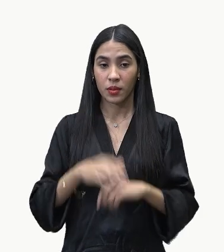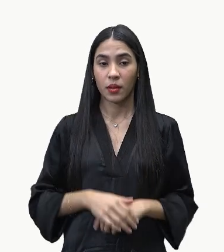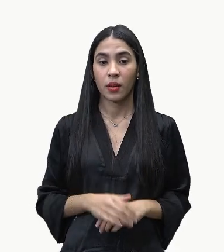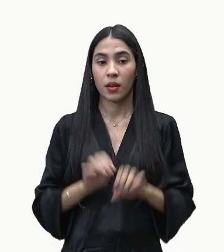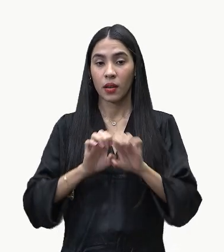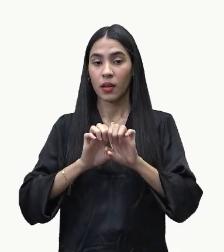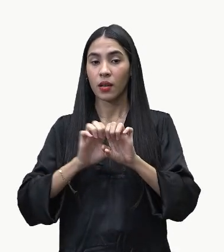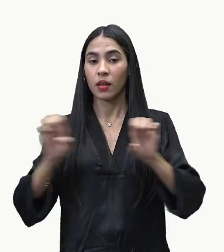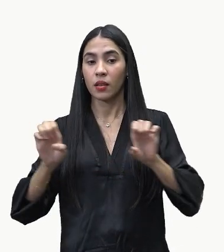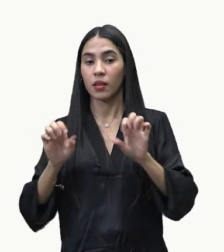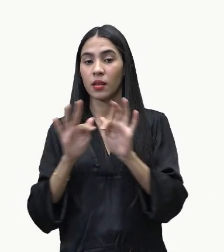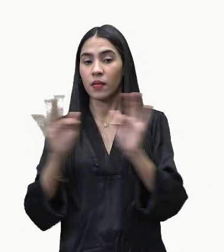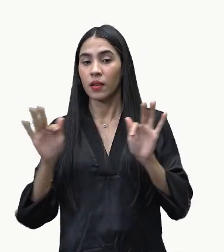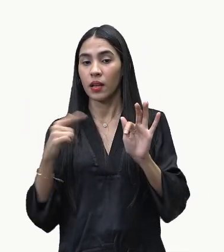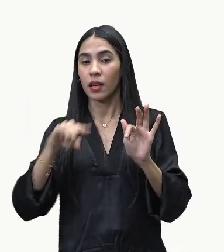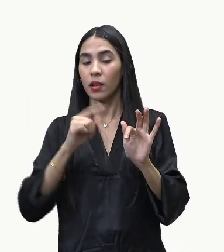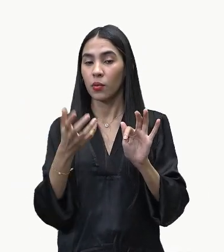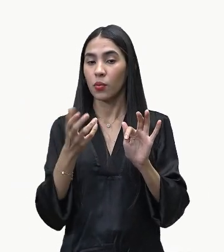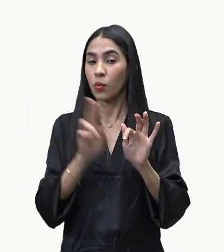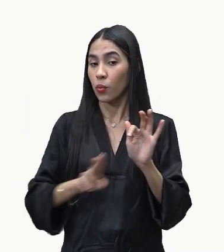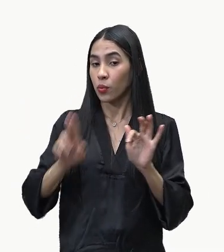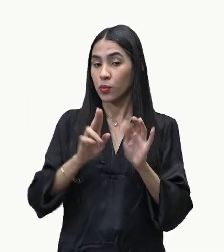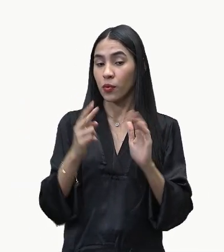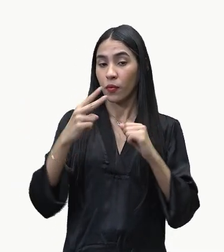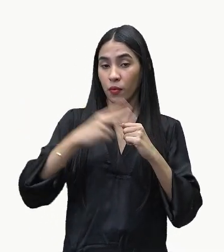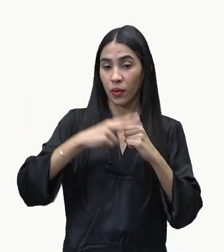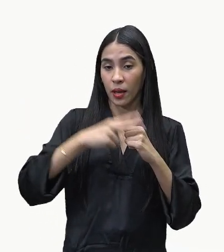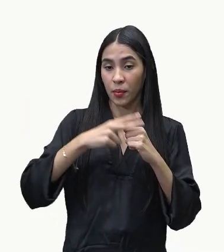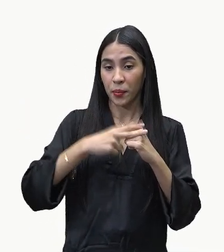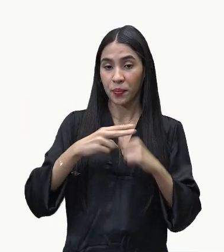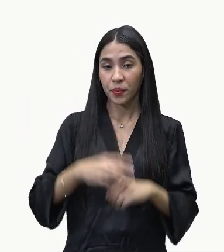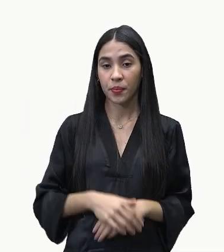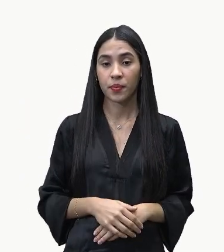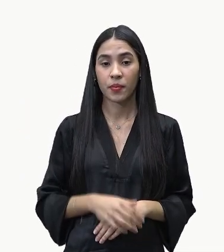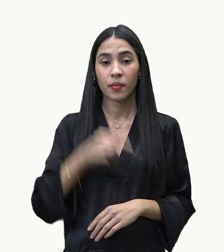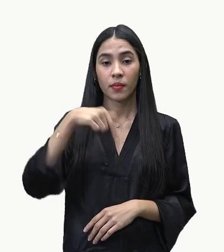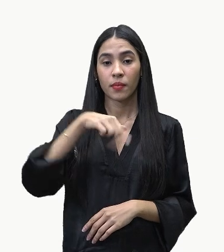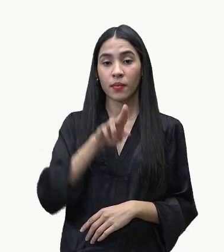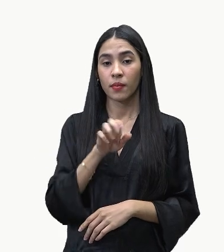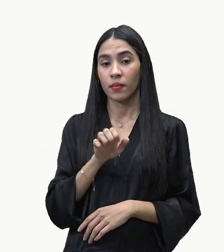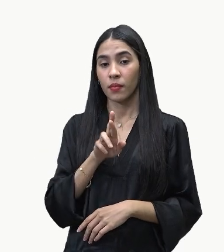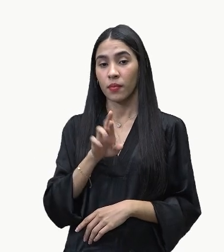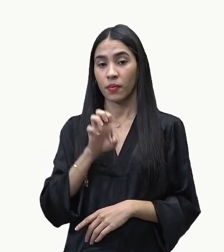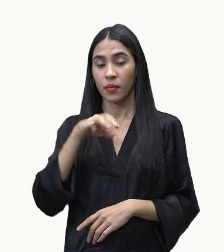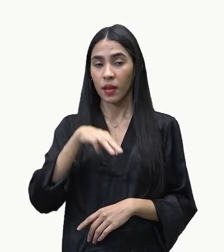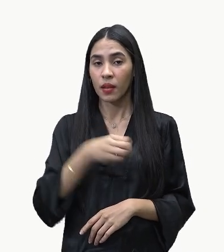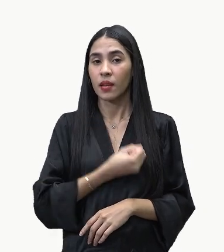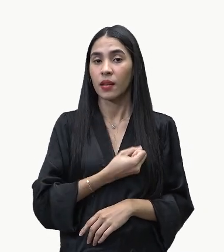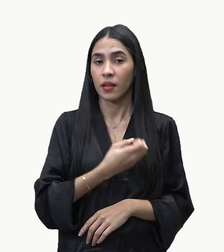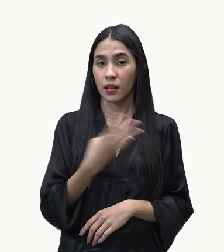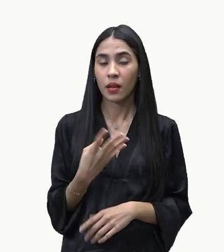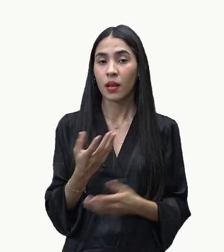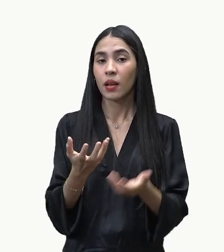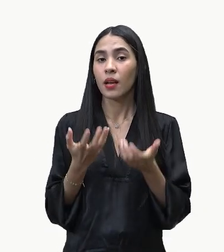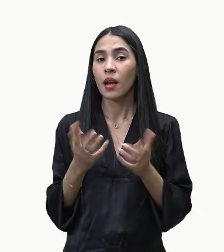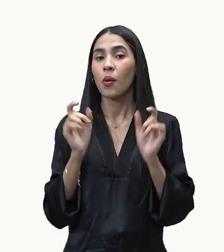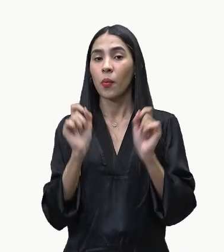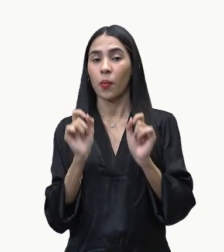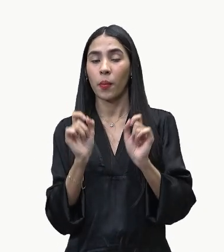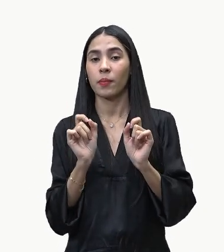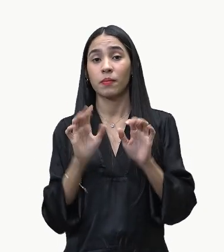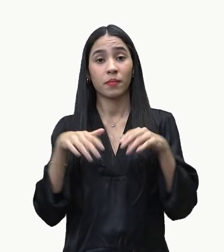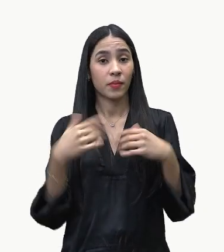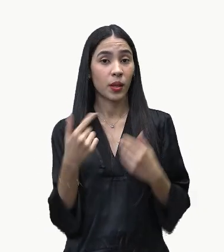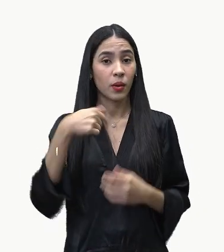construção, utilizei a frase, o verbo, no plural, querem. quanta gente, o que querem. Então, gente